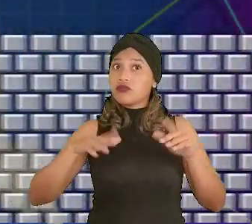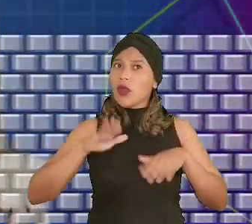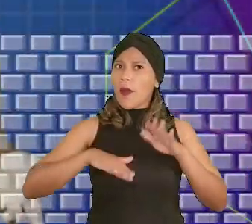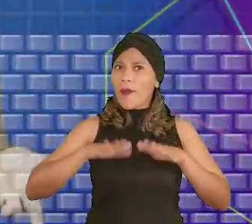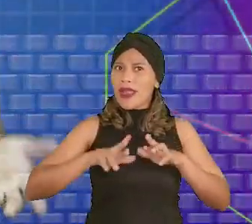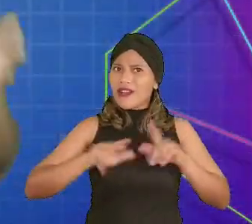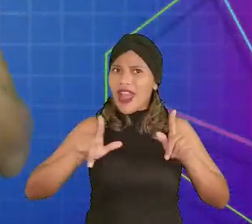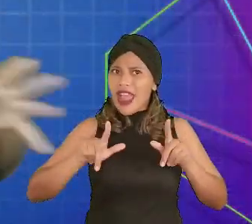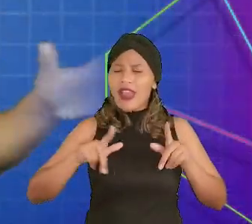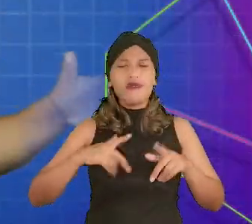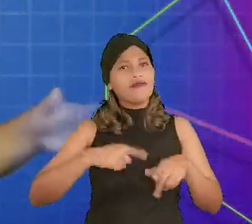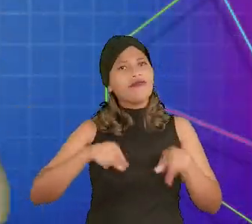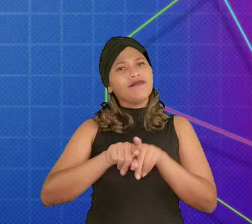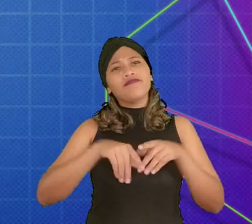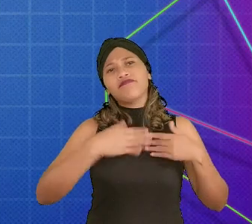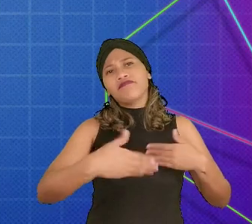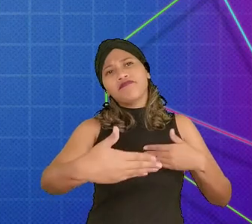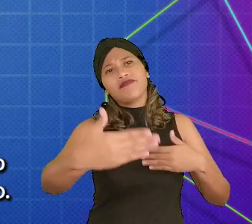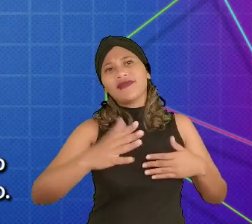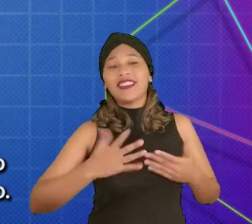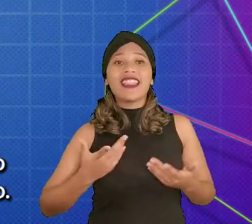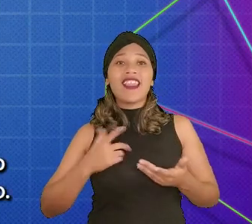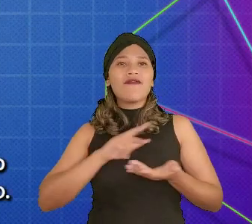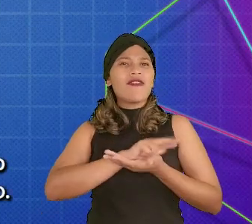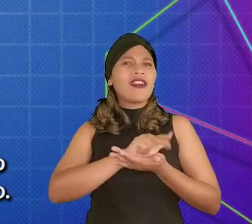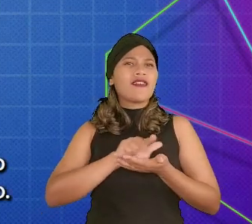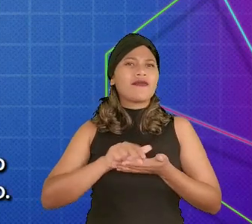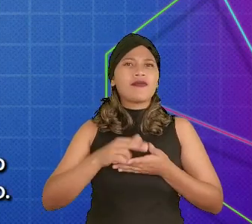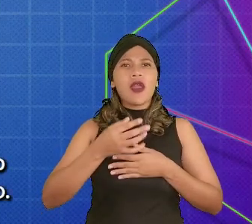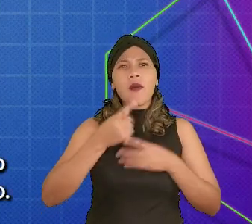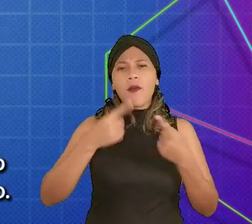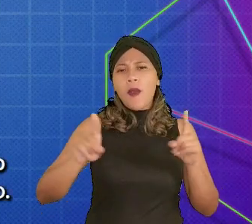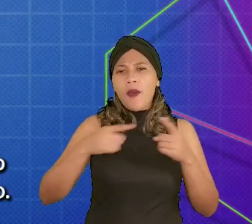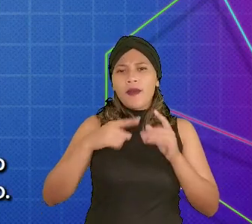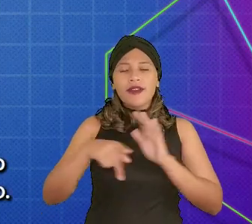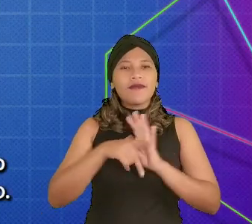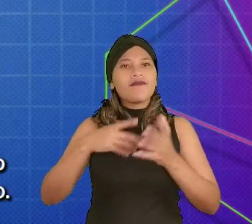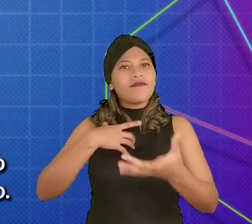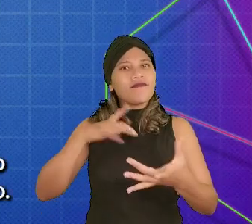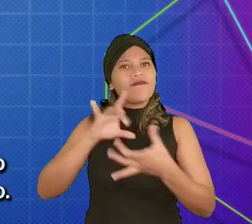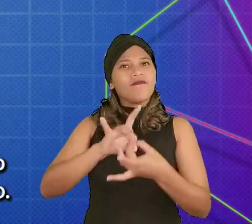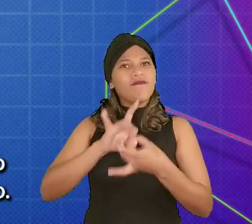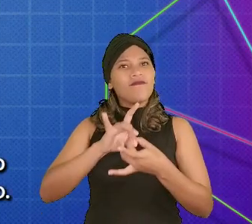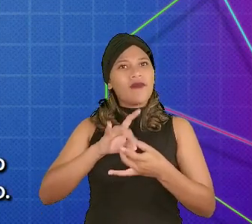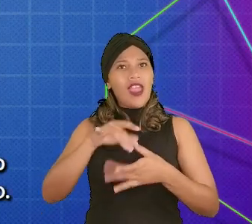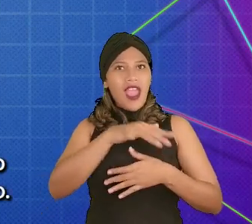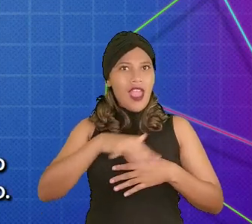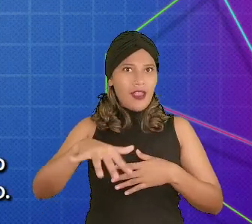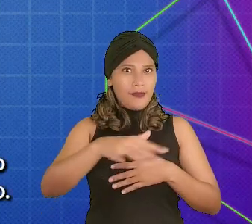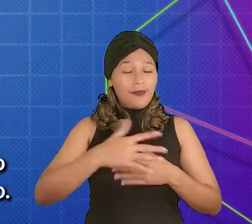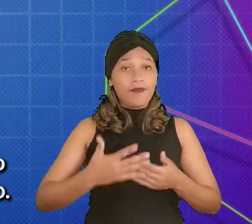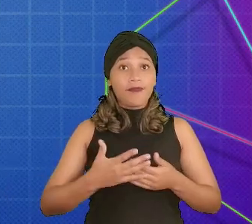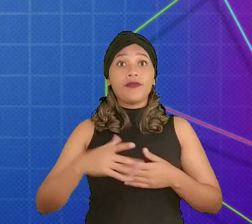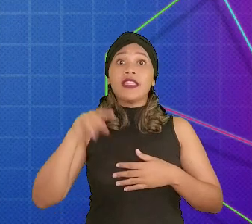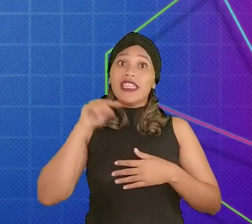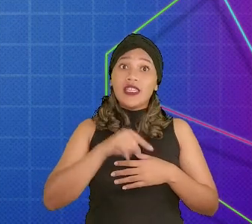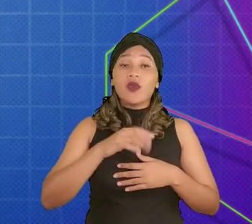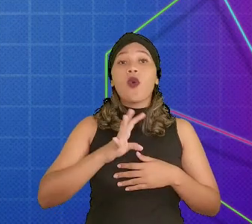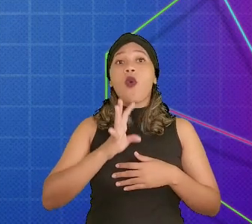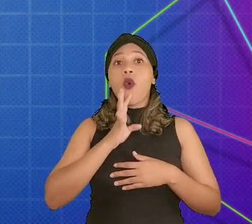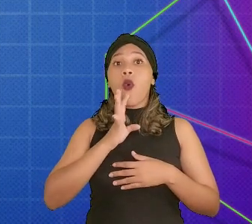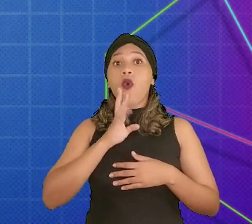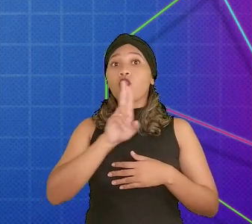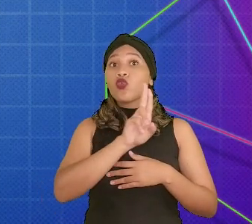percussão diferente, e por aí vai. Existem vários elementos de áudio quando você interage com os elementos do cenário. Isso